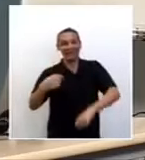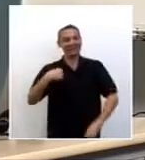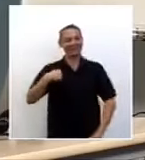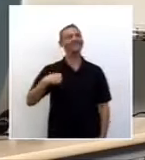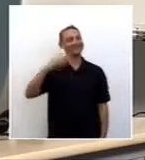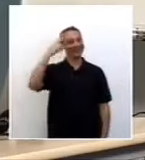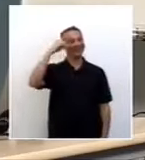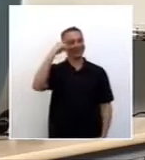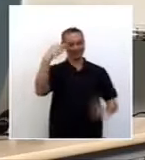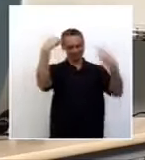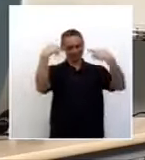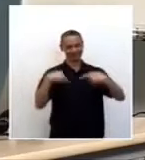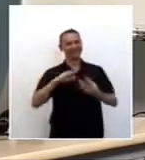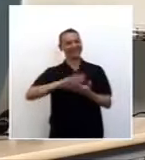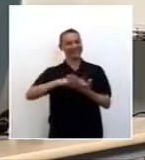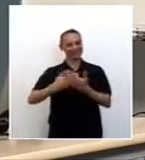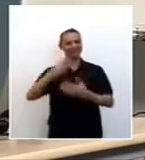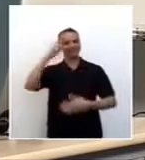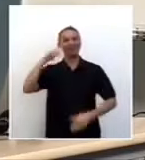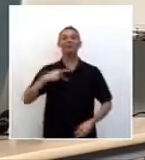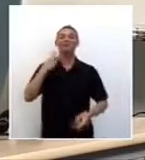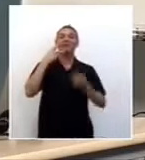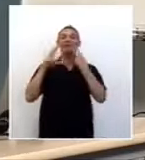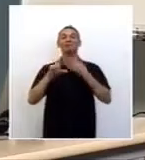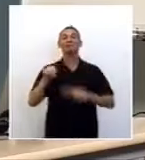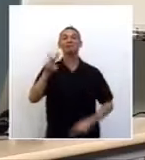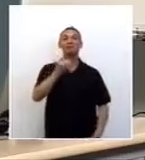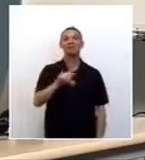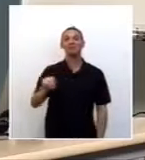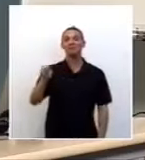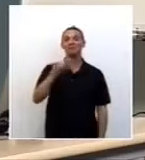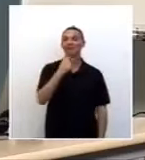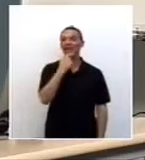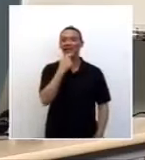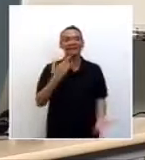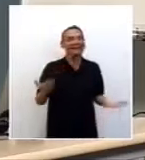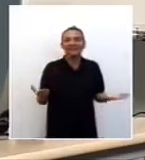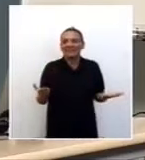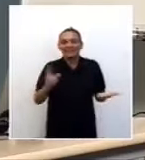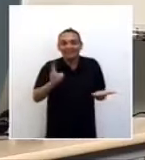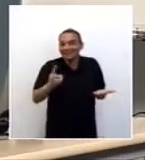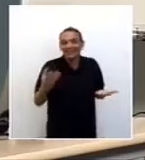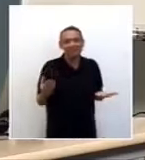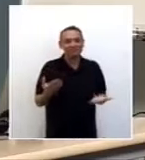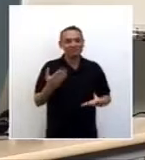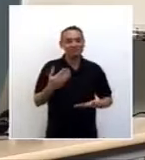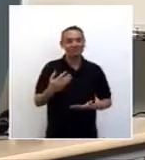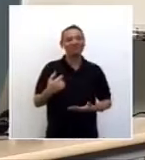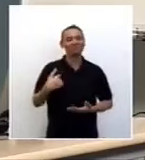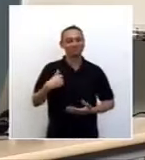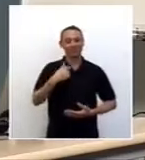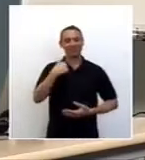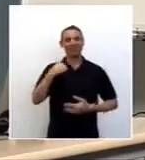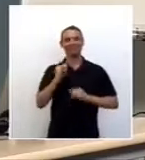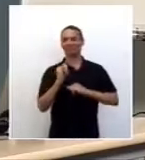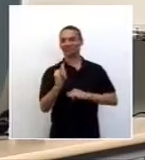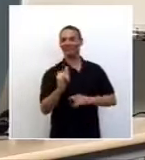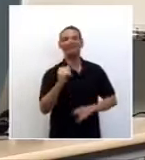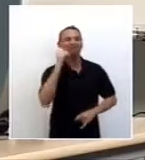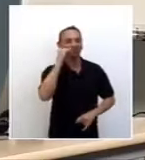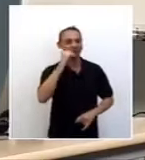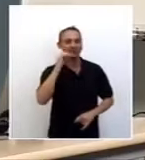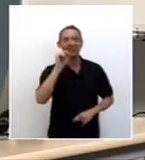lembro dele né Falei aula inteira em inglês eu desconheço esse código e eu disse que eles mesmo